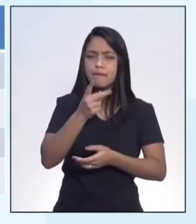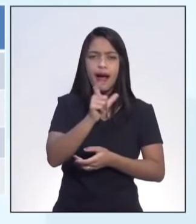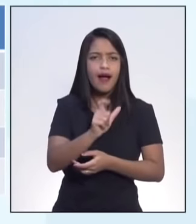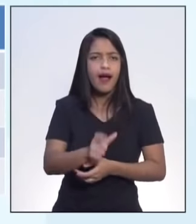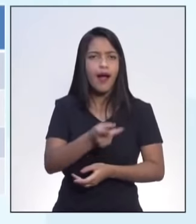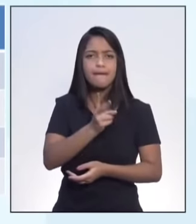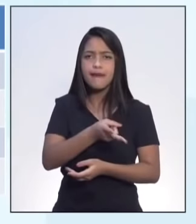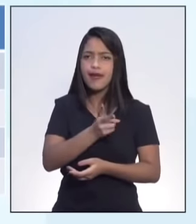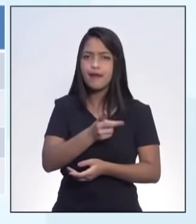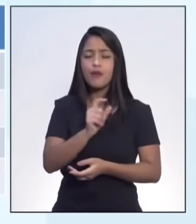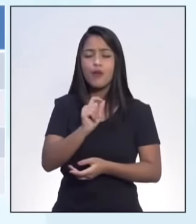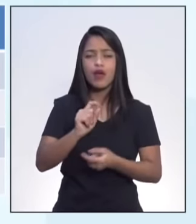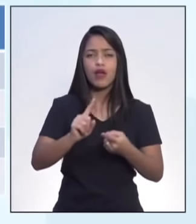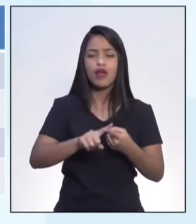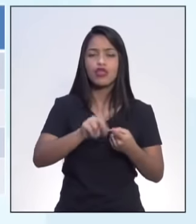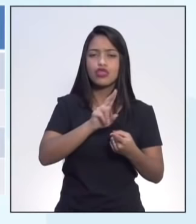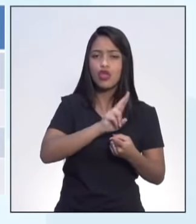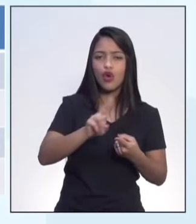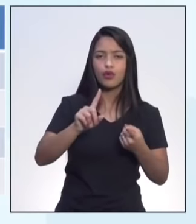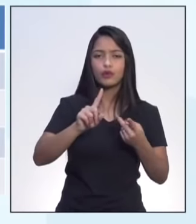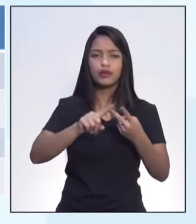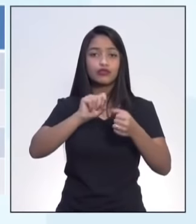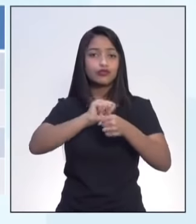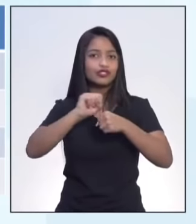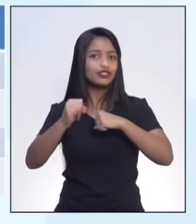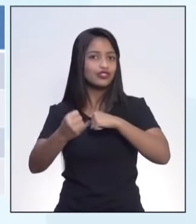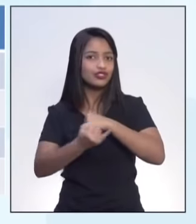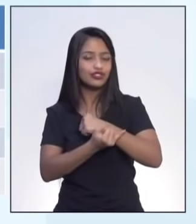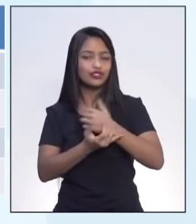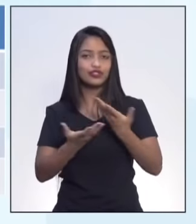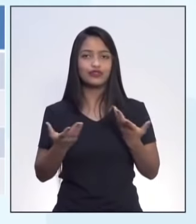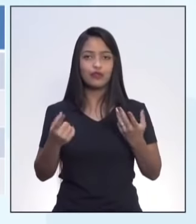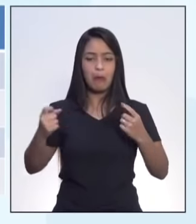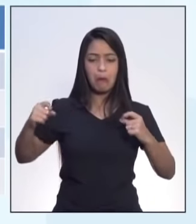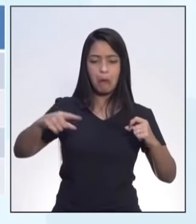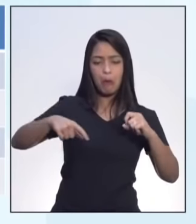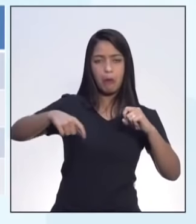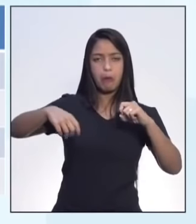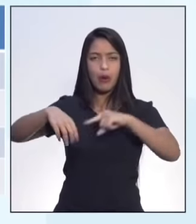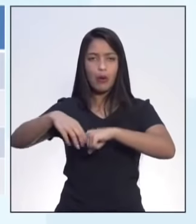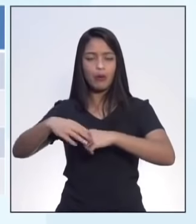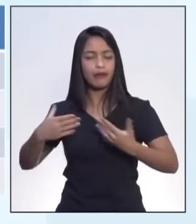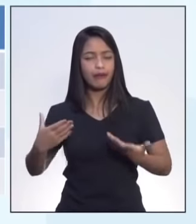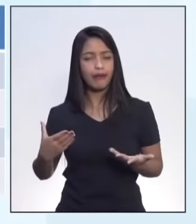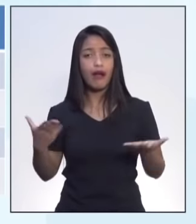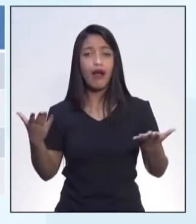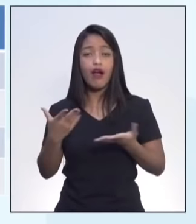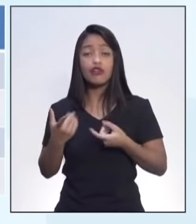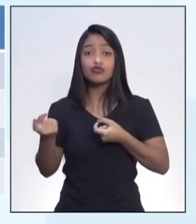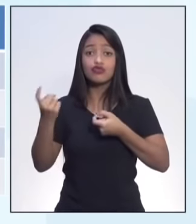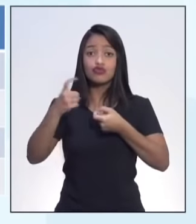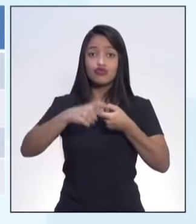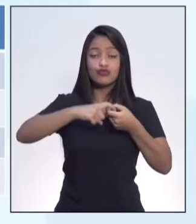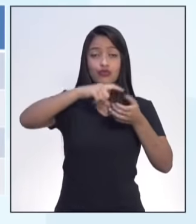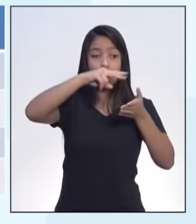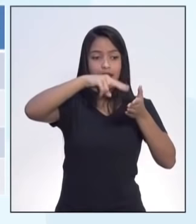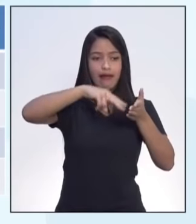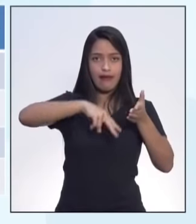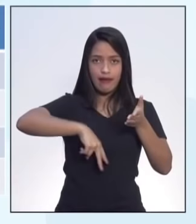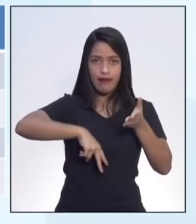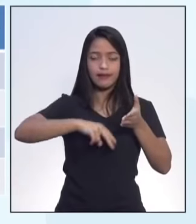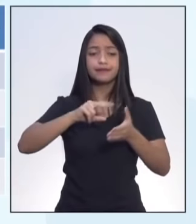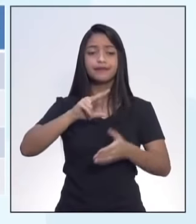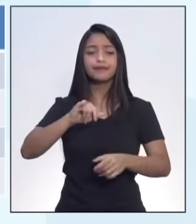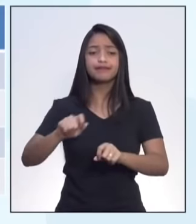lá quem era o time, o placar, e eles registram a mesma coisa. Retome os textos aos textos, tá? E escreva